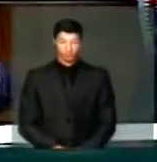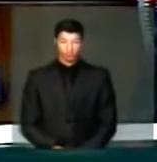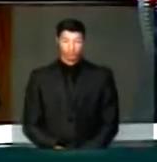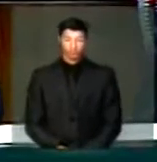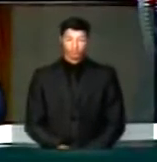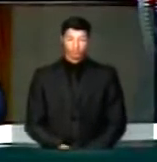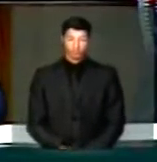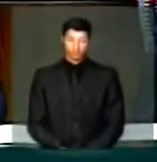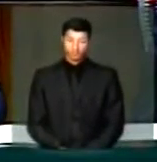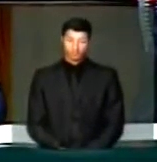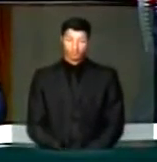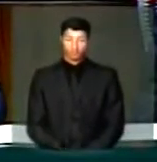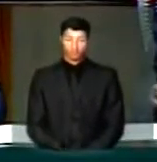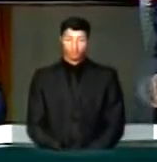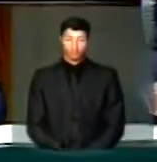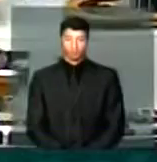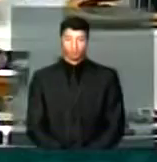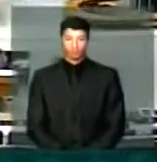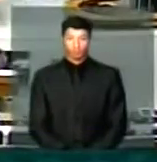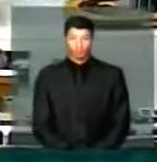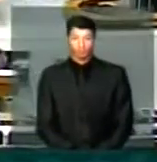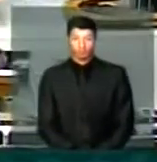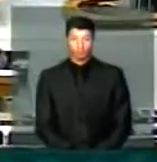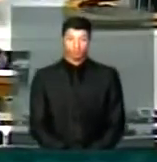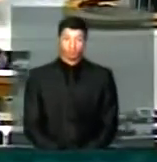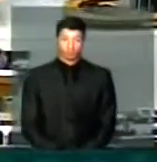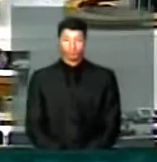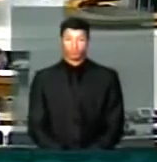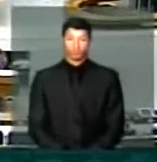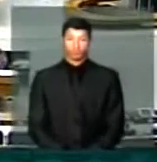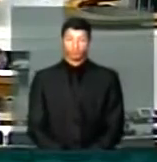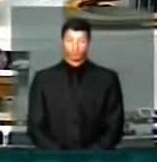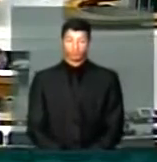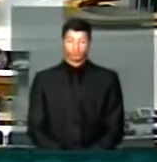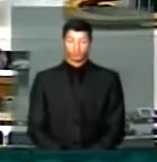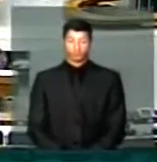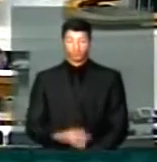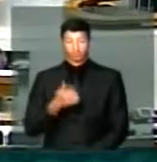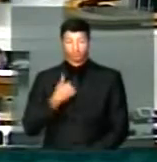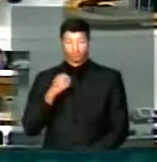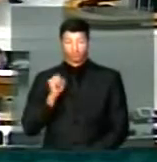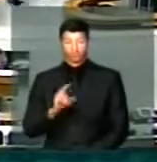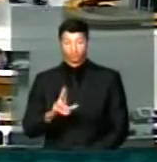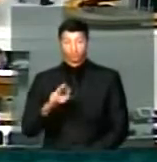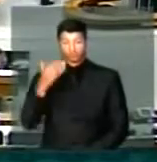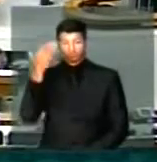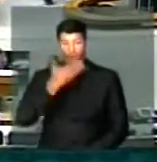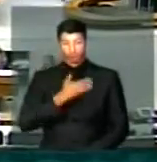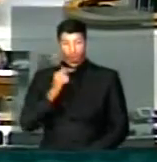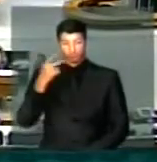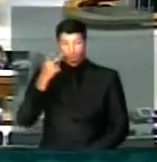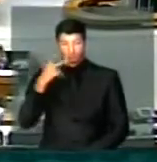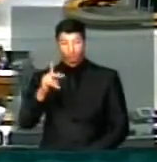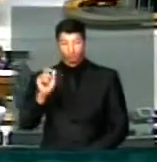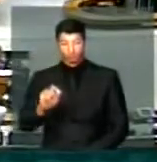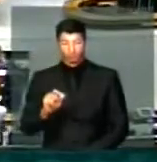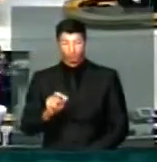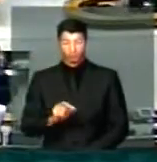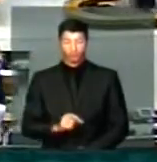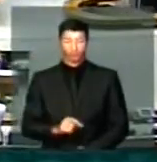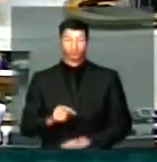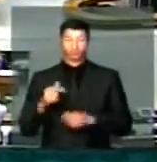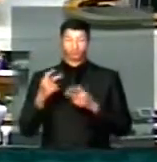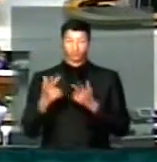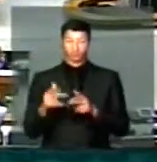Deputado Bebeto. Senhor presidente, senhores e senhoras deputados, eu sou a prova inequívoca de que,